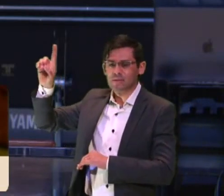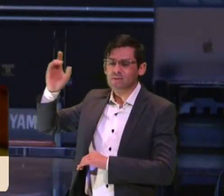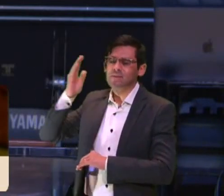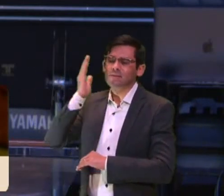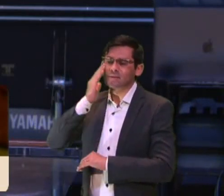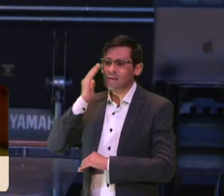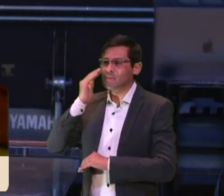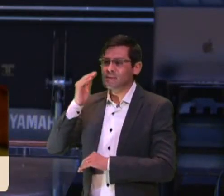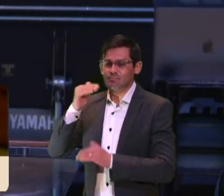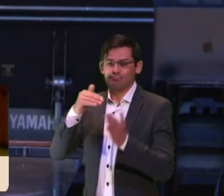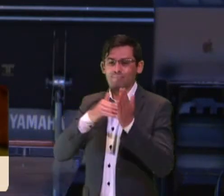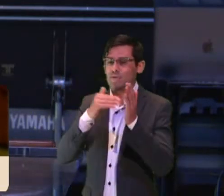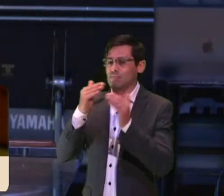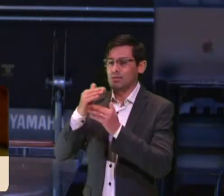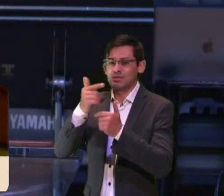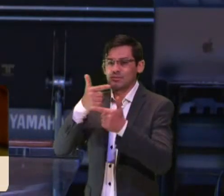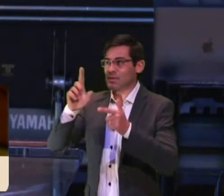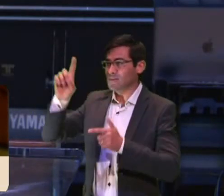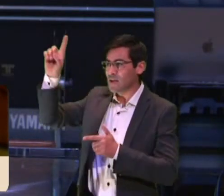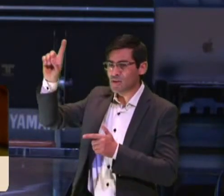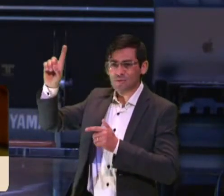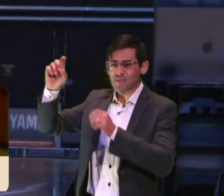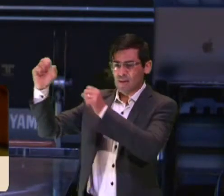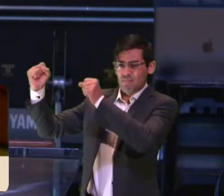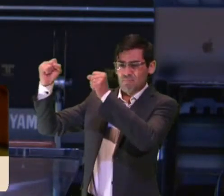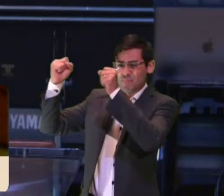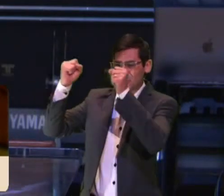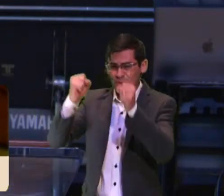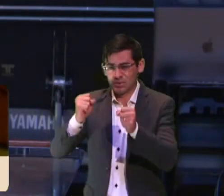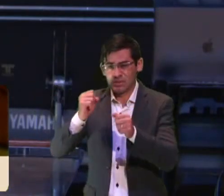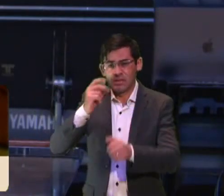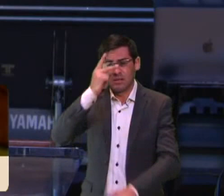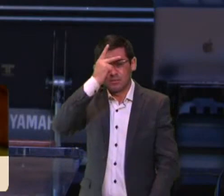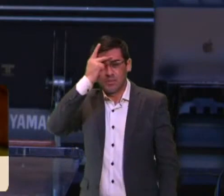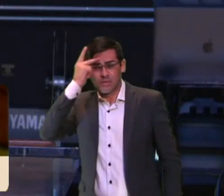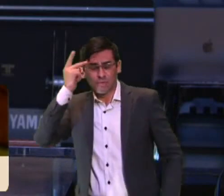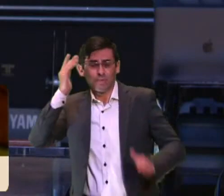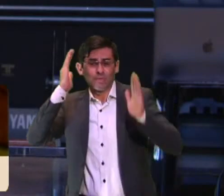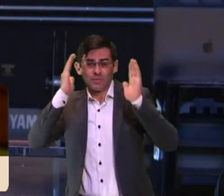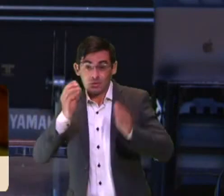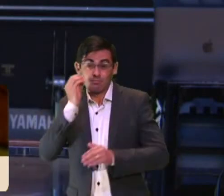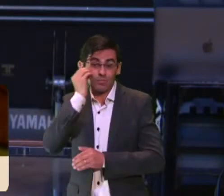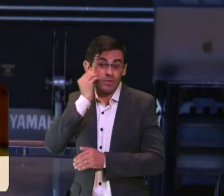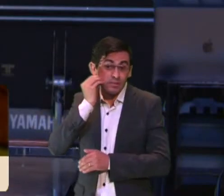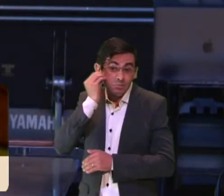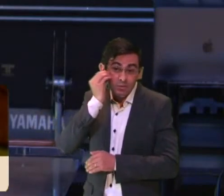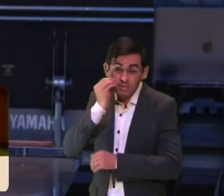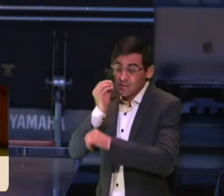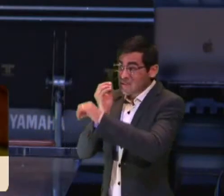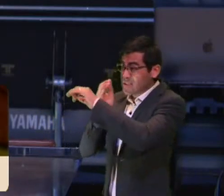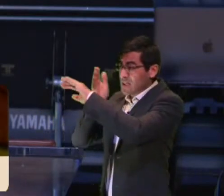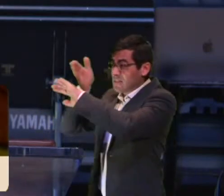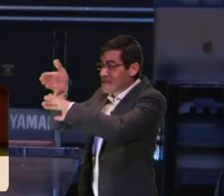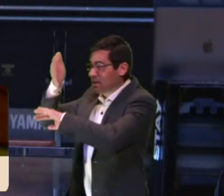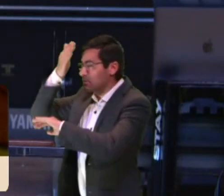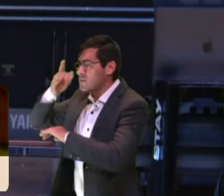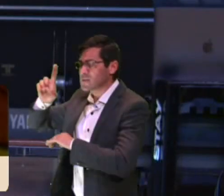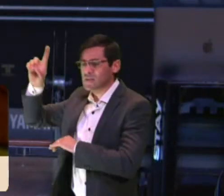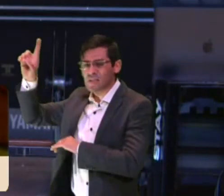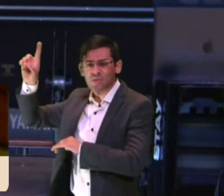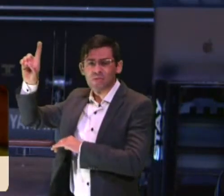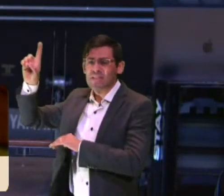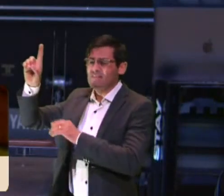poder de Deus. Aqueles que já adentraram, já chegaram neste lugar, onde a presença de